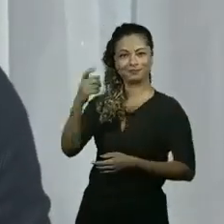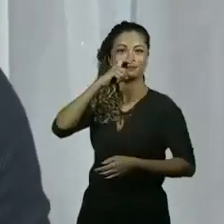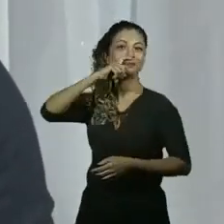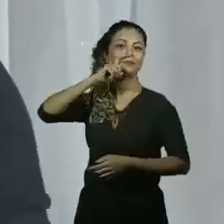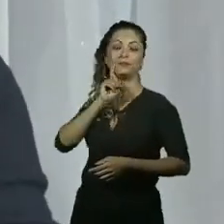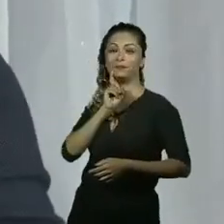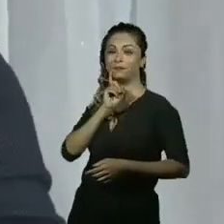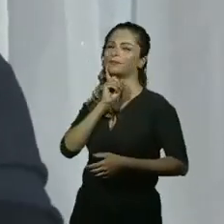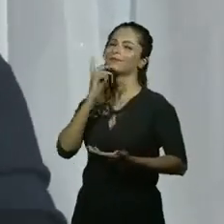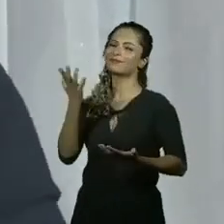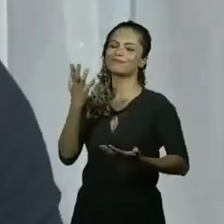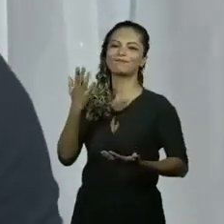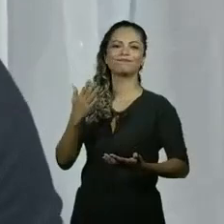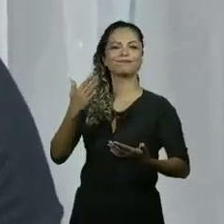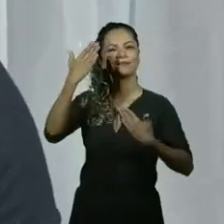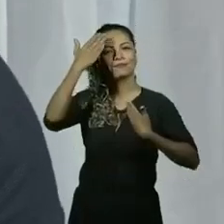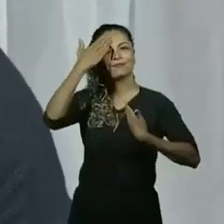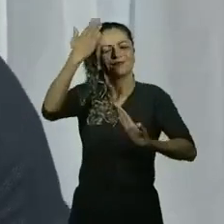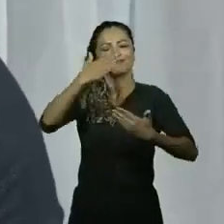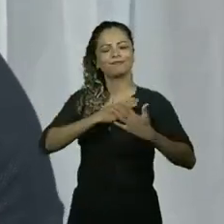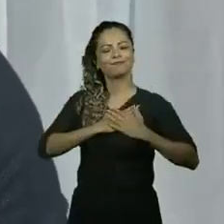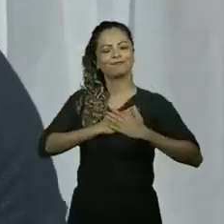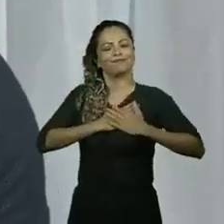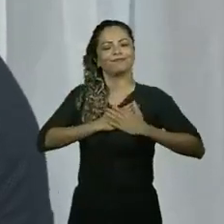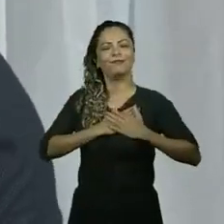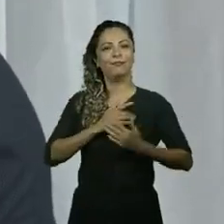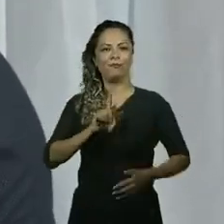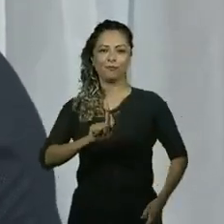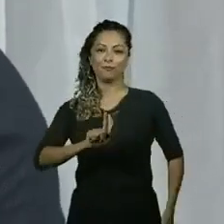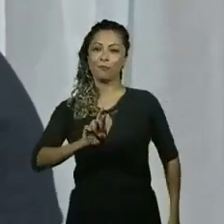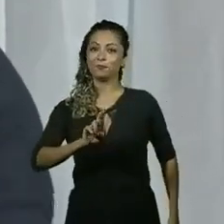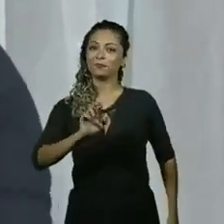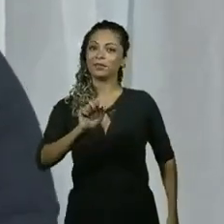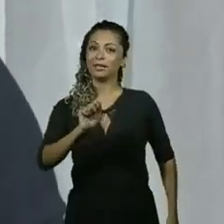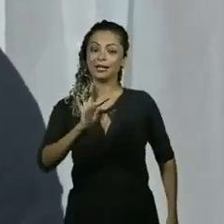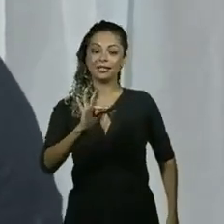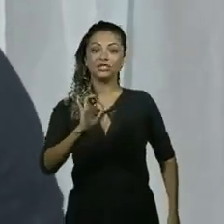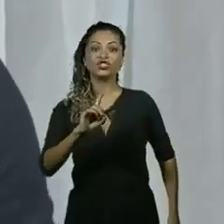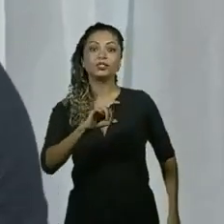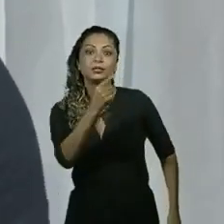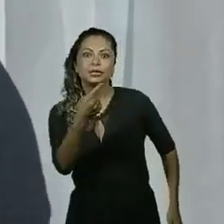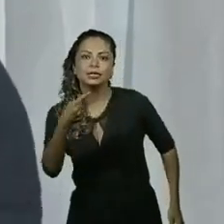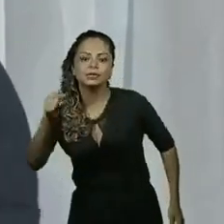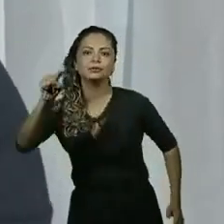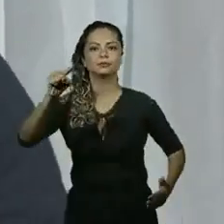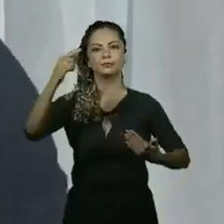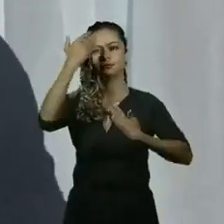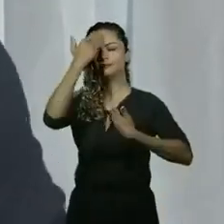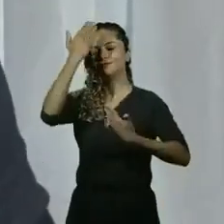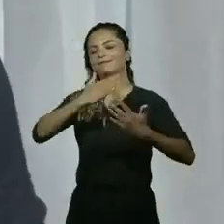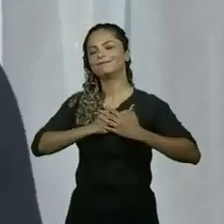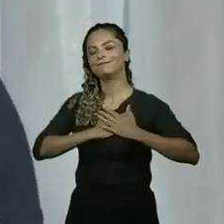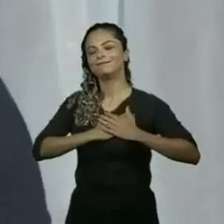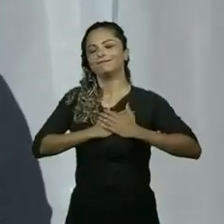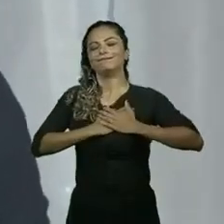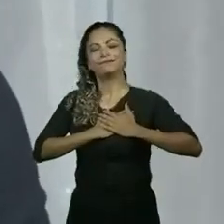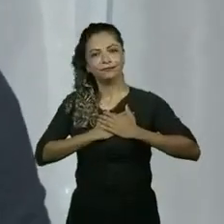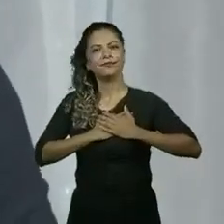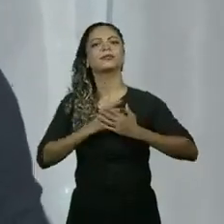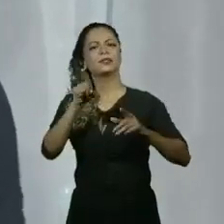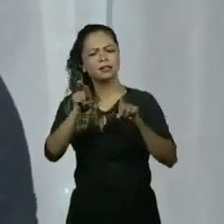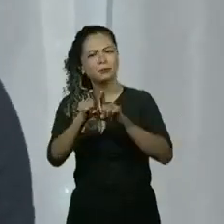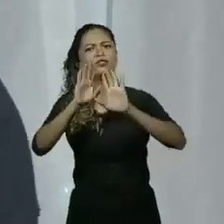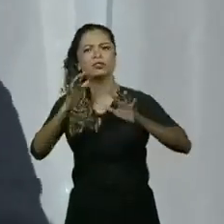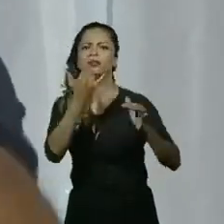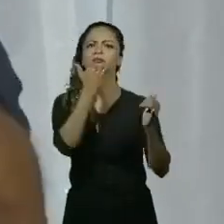Foma, gratidão e nem todos os seres humanos têm esse sentimento tão bonito de se desculpar, de agradecer.